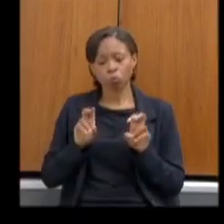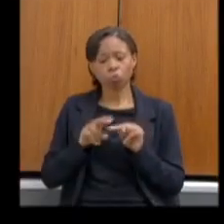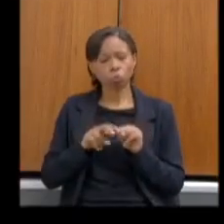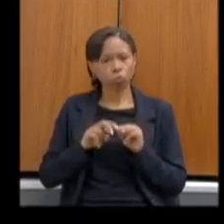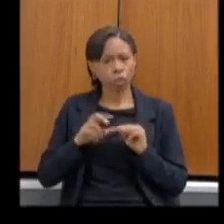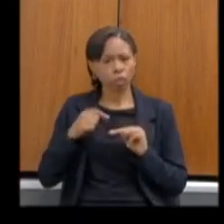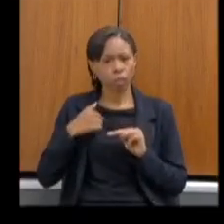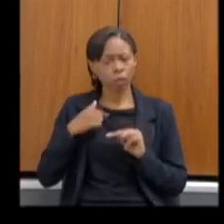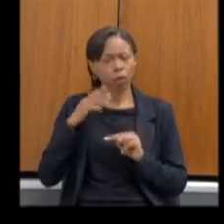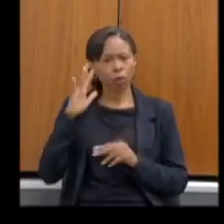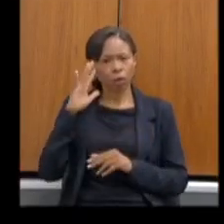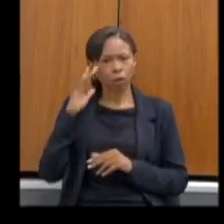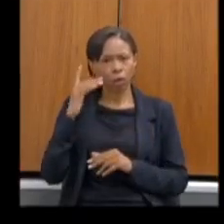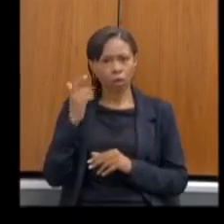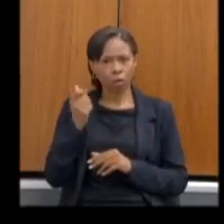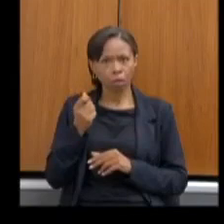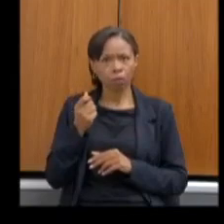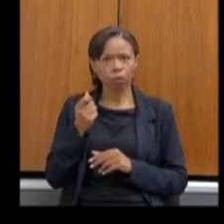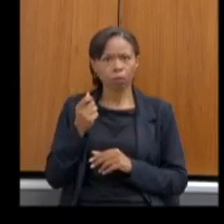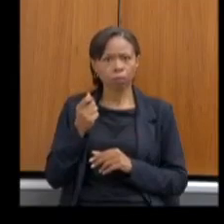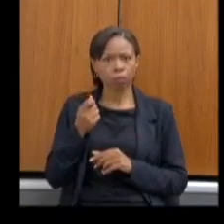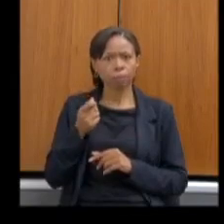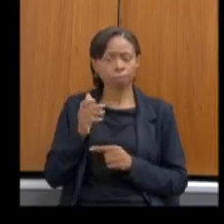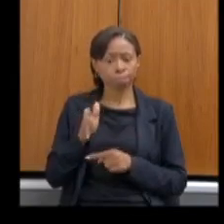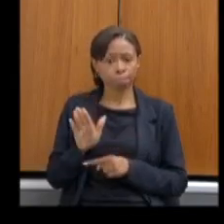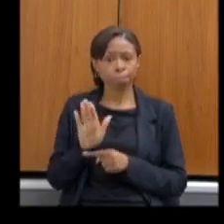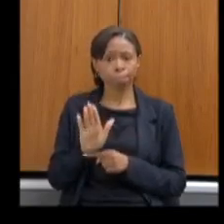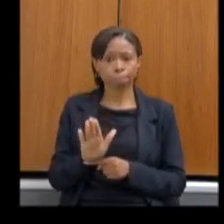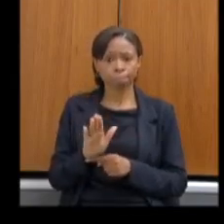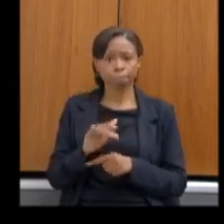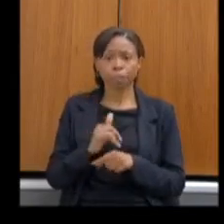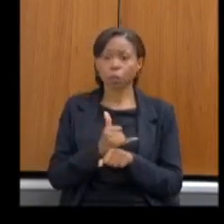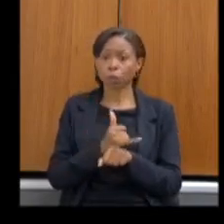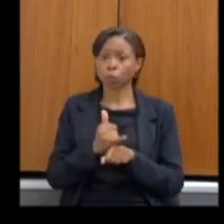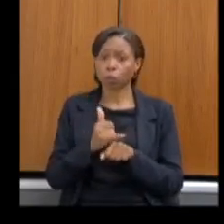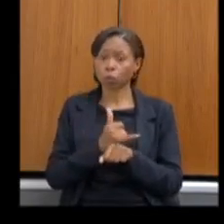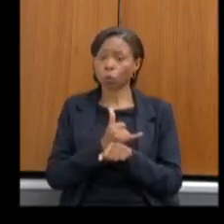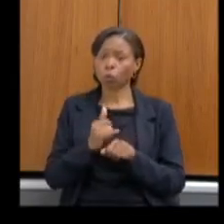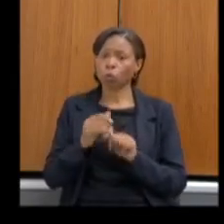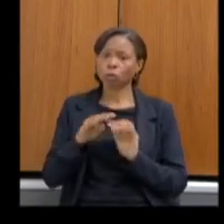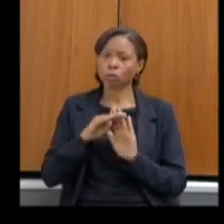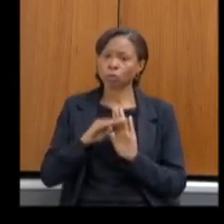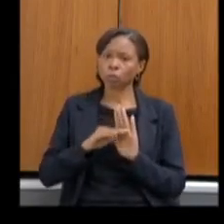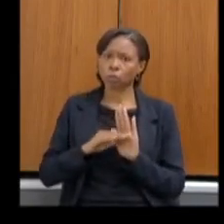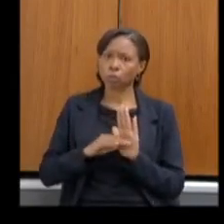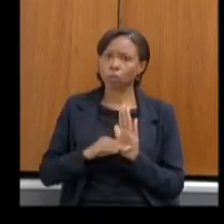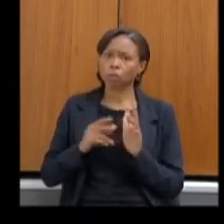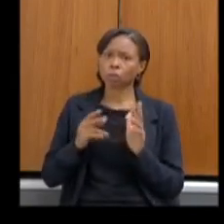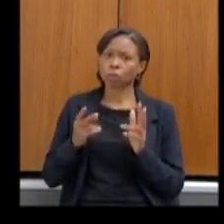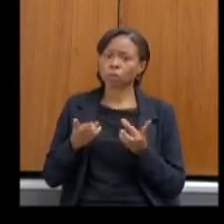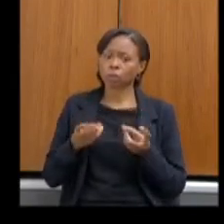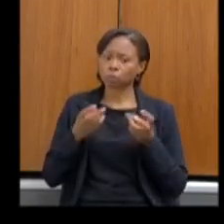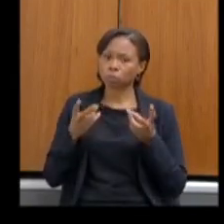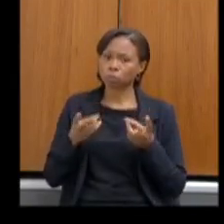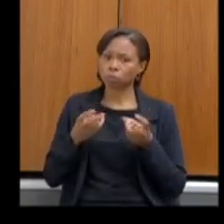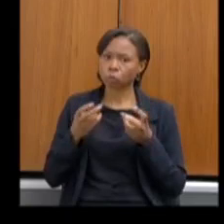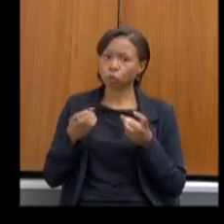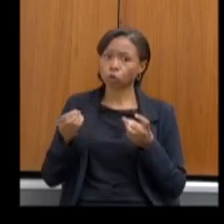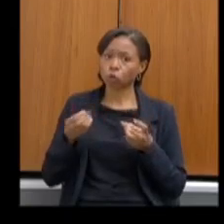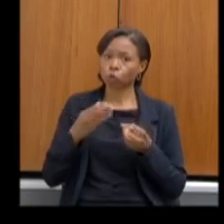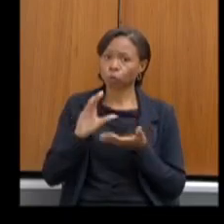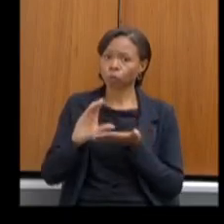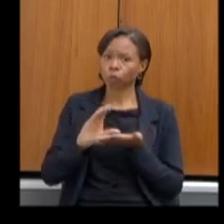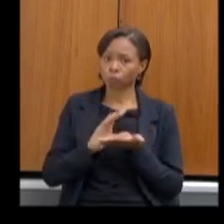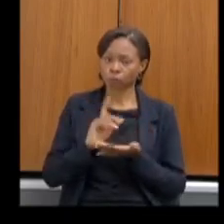grande também será muito apreciado pelas medidas de atração de novos investimentos para